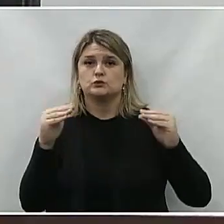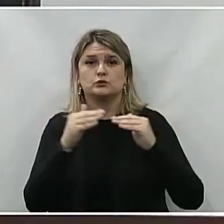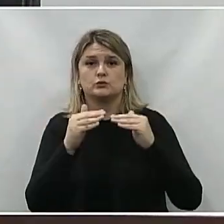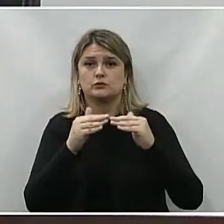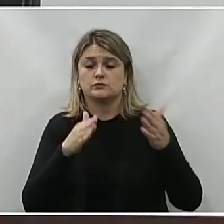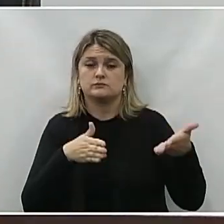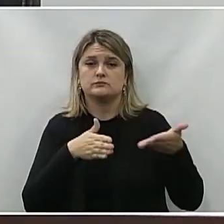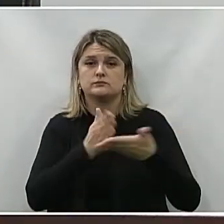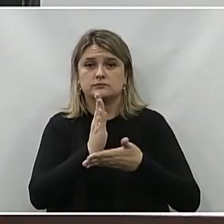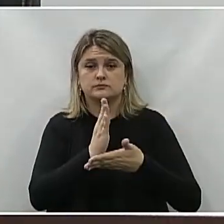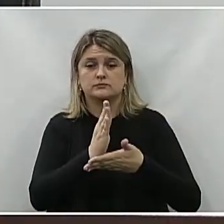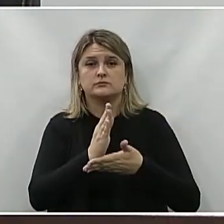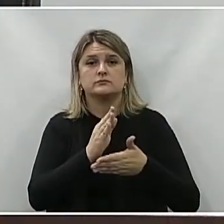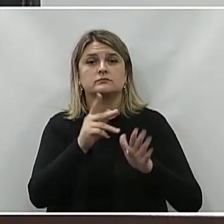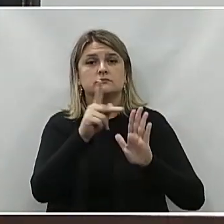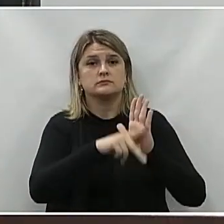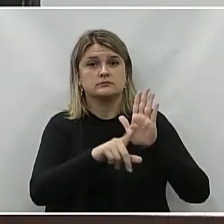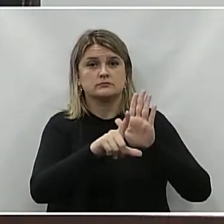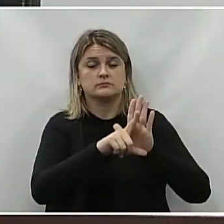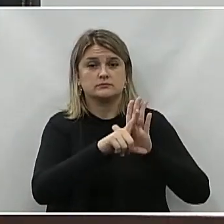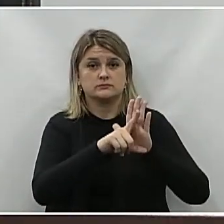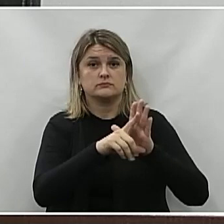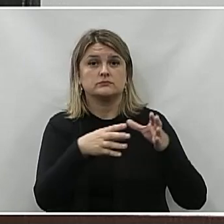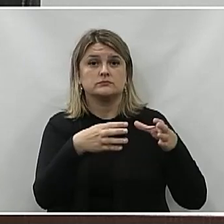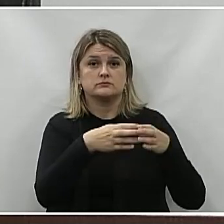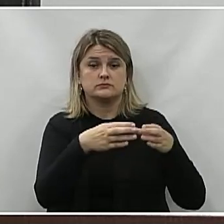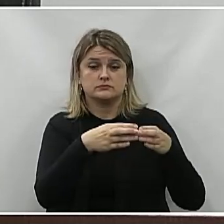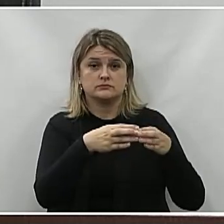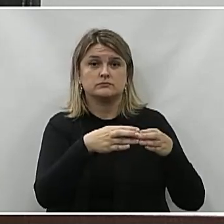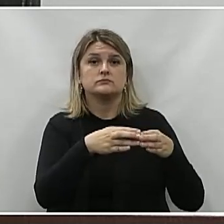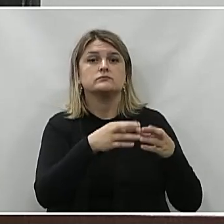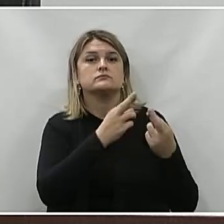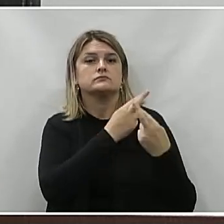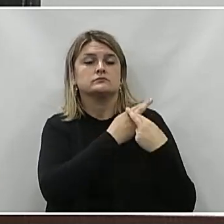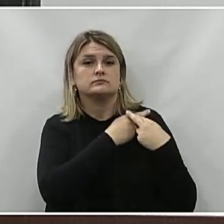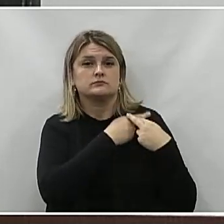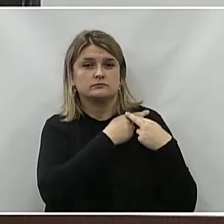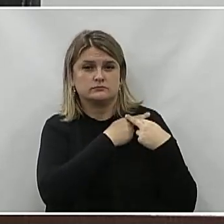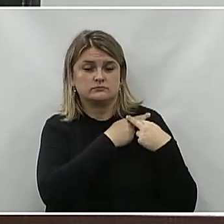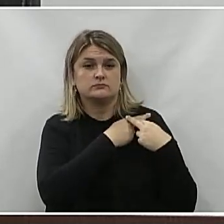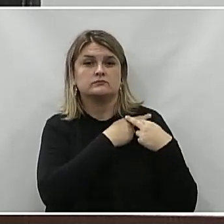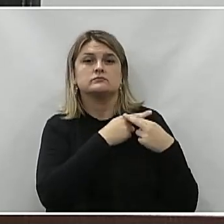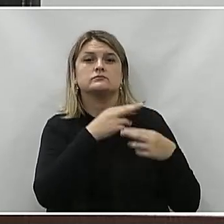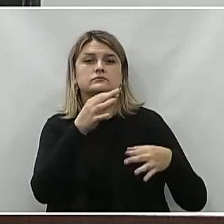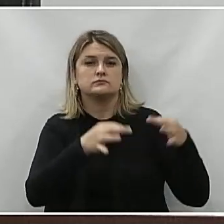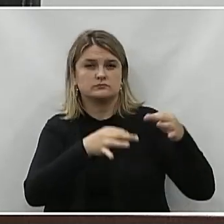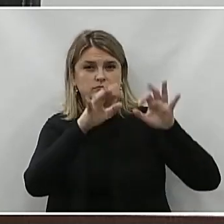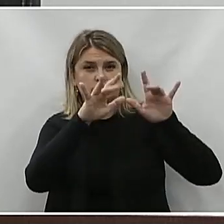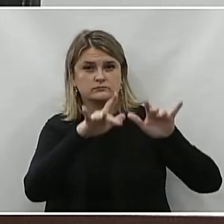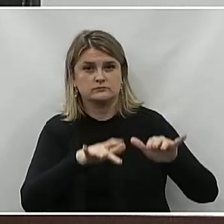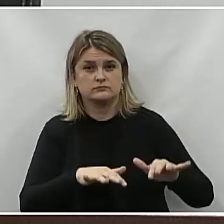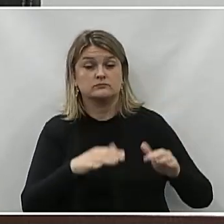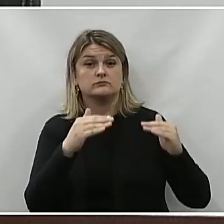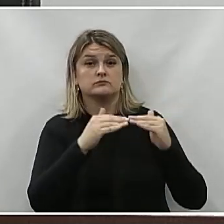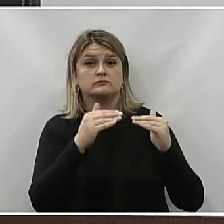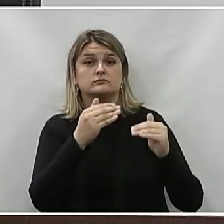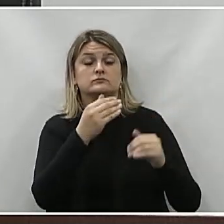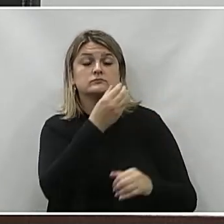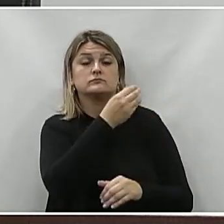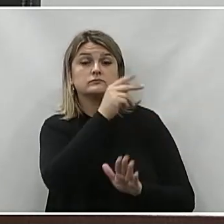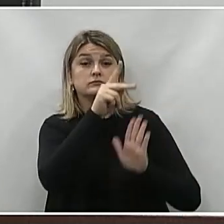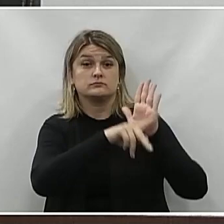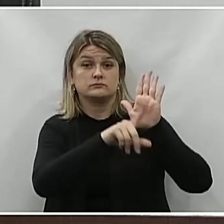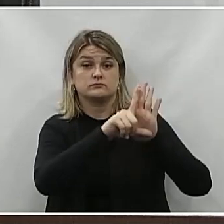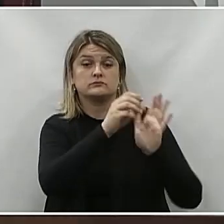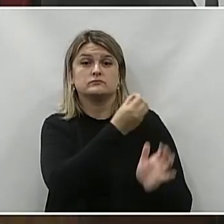Aprovado O parecer Fundamentado Da comissão De constituição Justiça E redação Final Favorável Projeto De lei ordinária De número 11